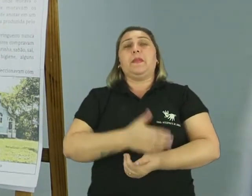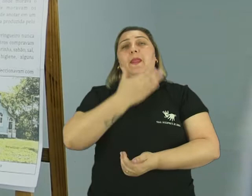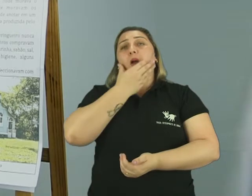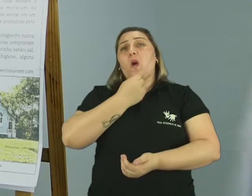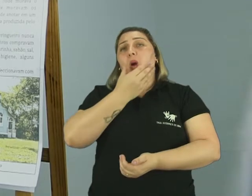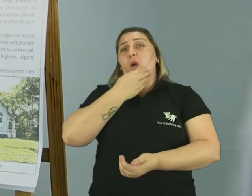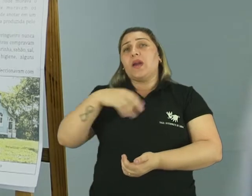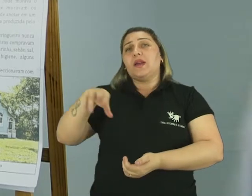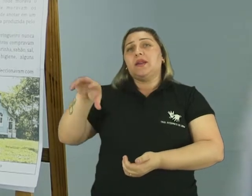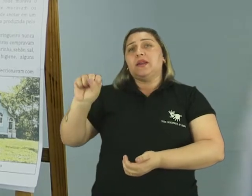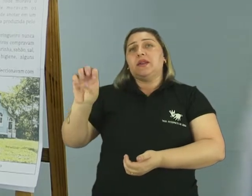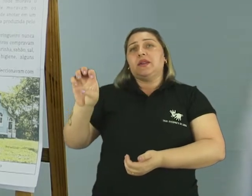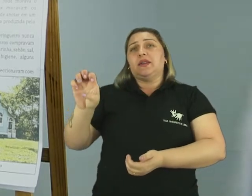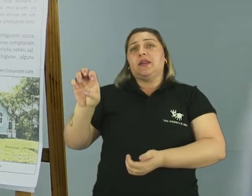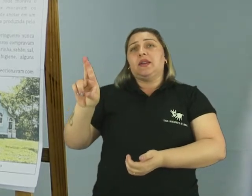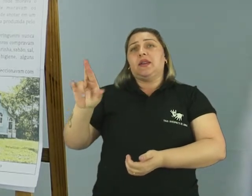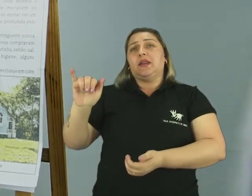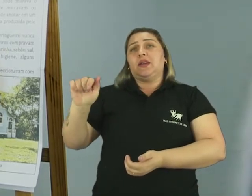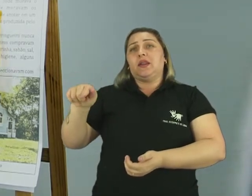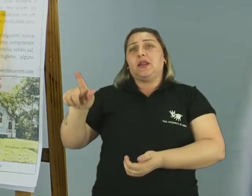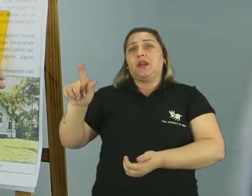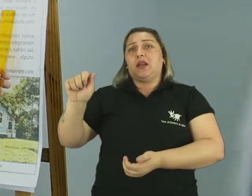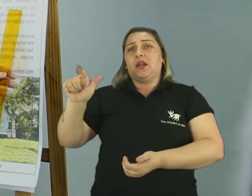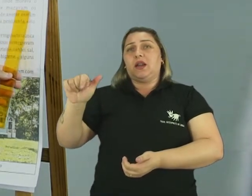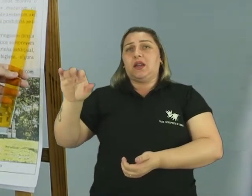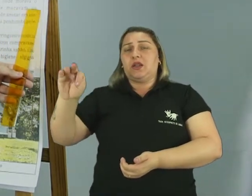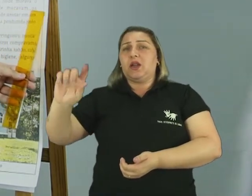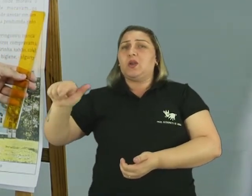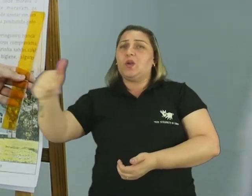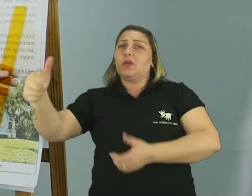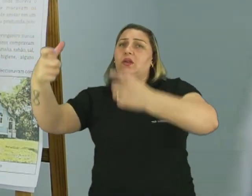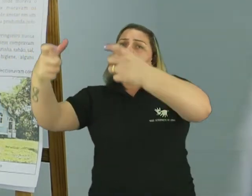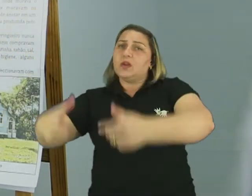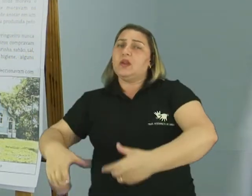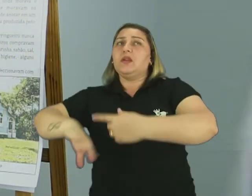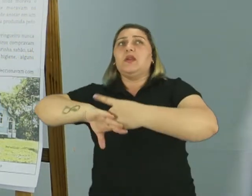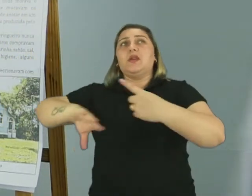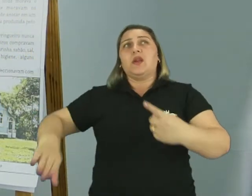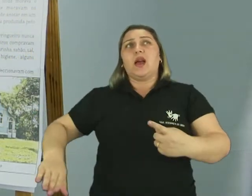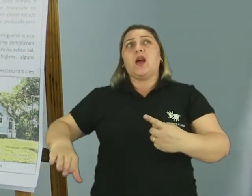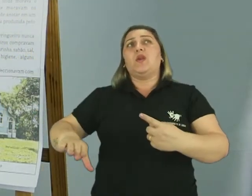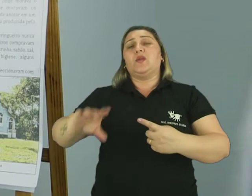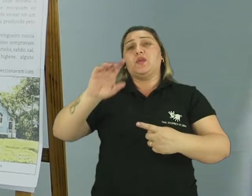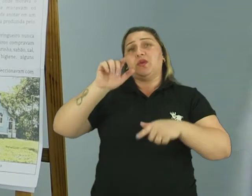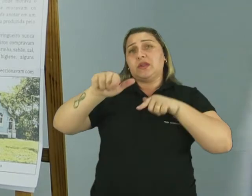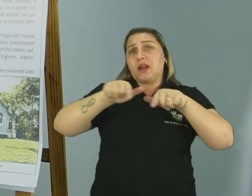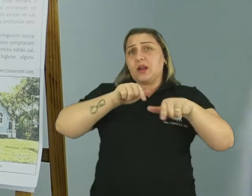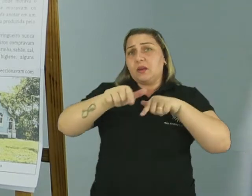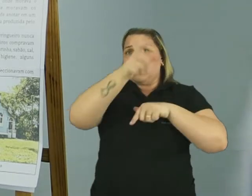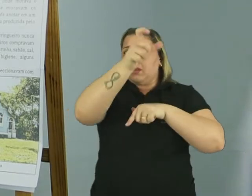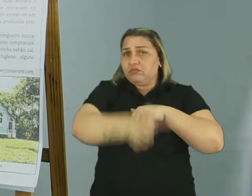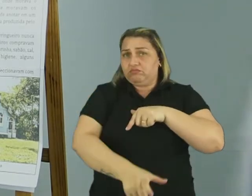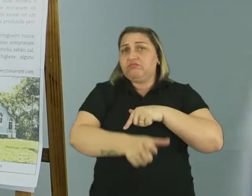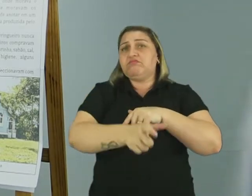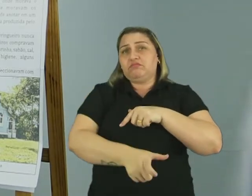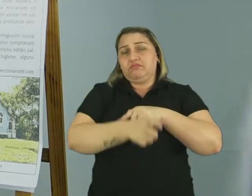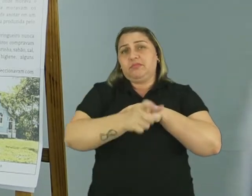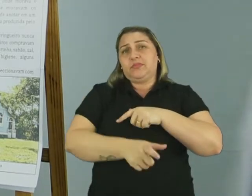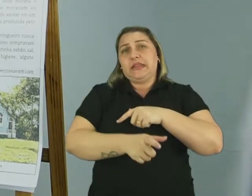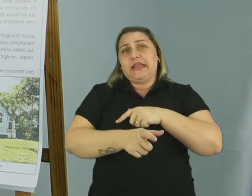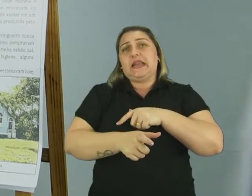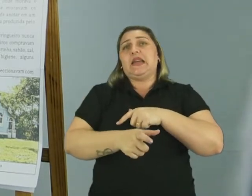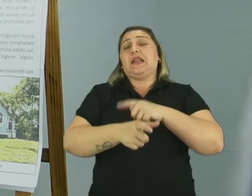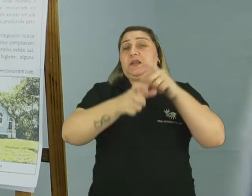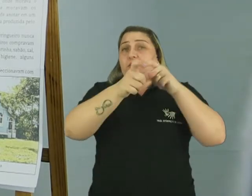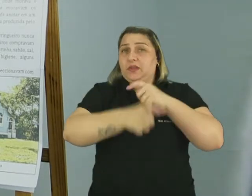o seringalista. E outra parte onde moravam os empregados do barracão. Era